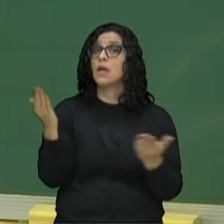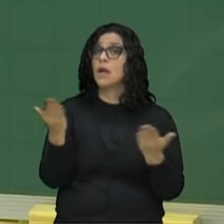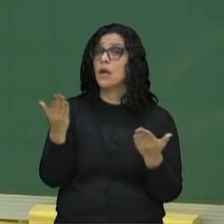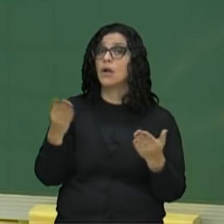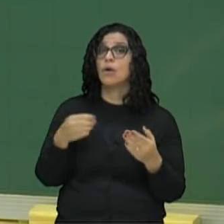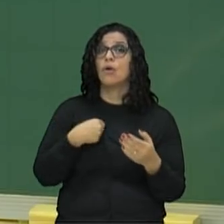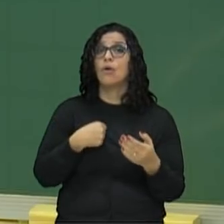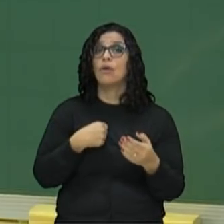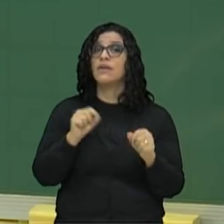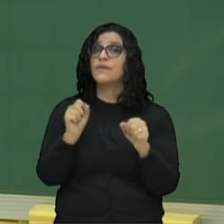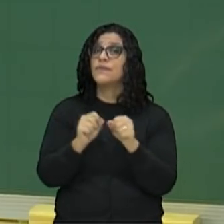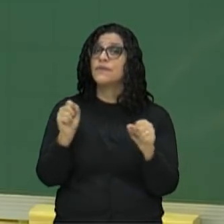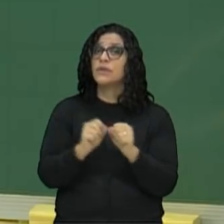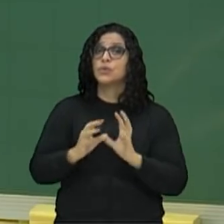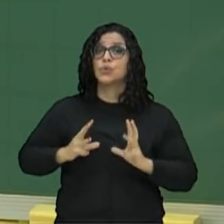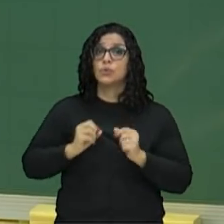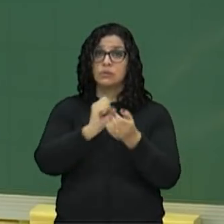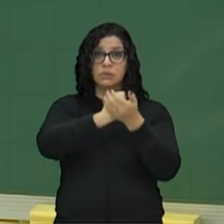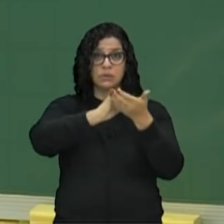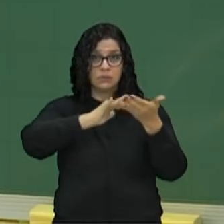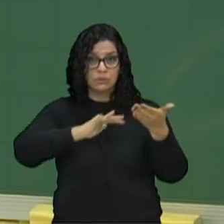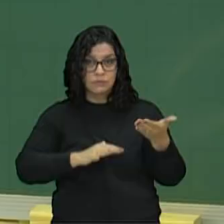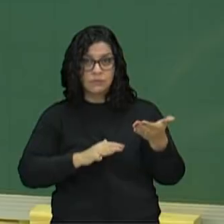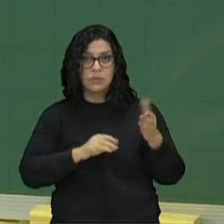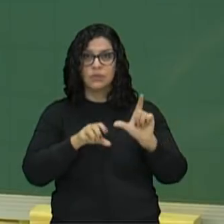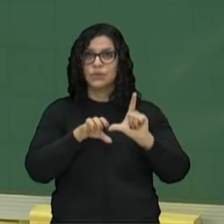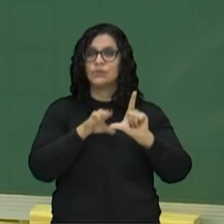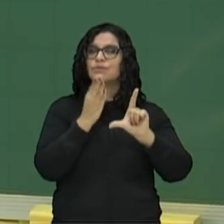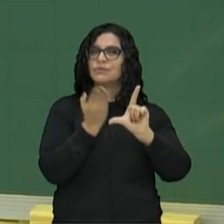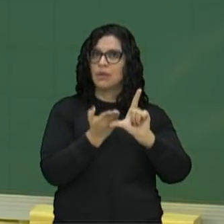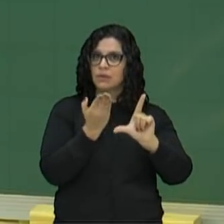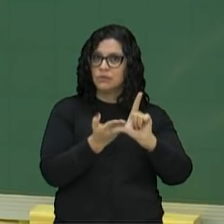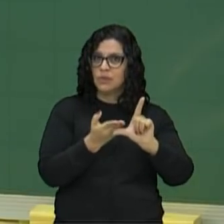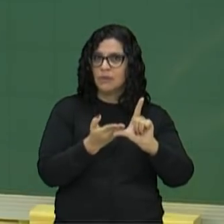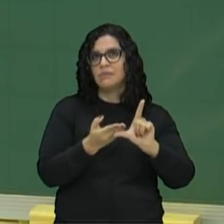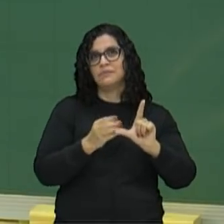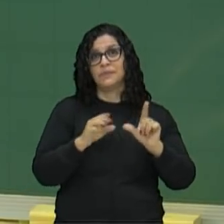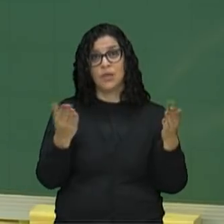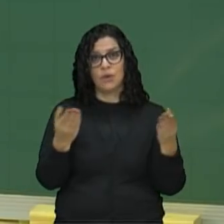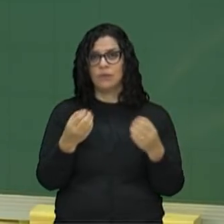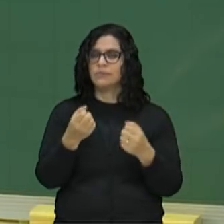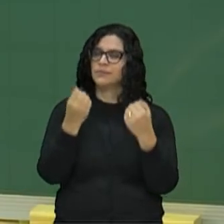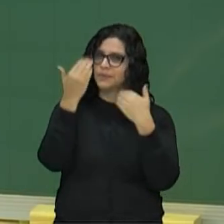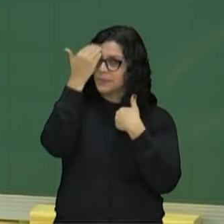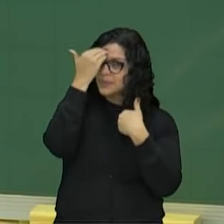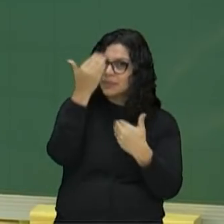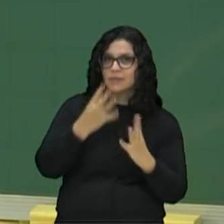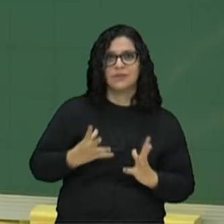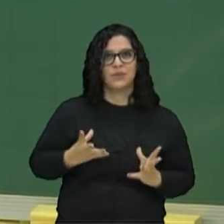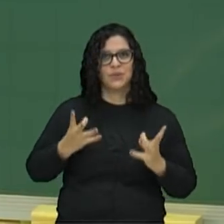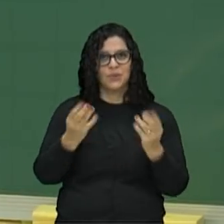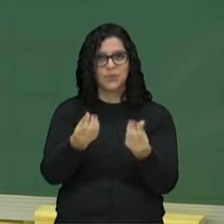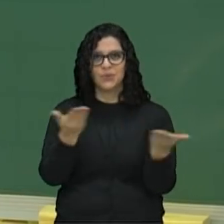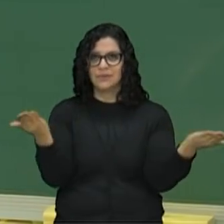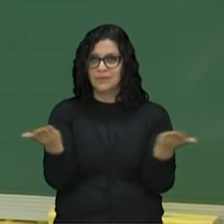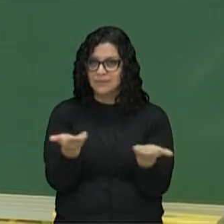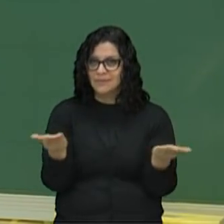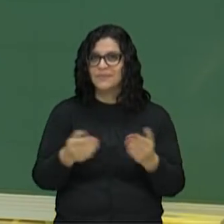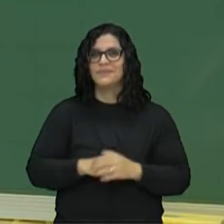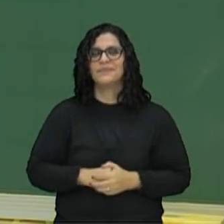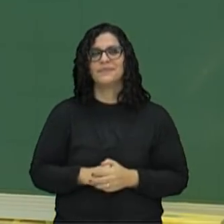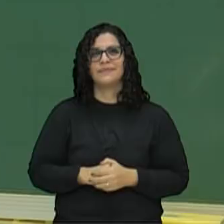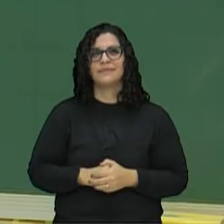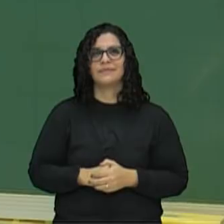vocês realizam as atividades no Classroom, ok? Muito obrigada a todos e a